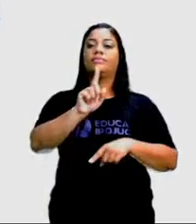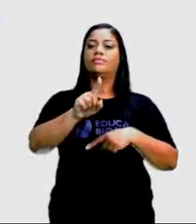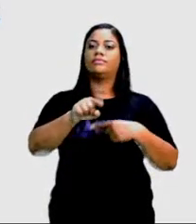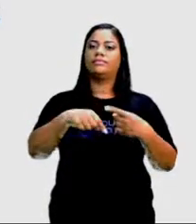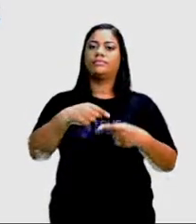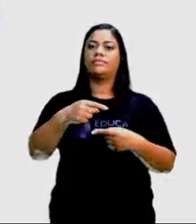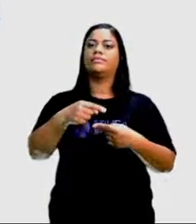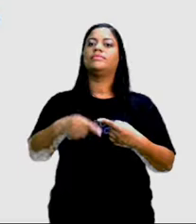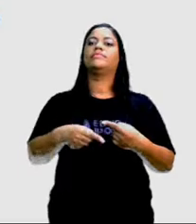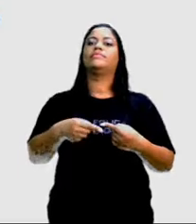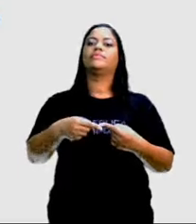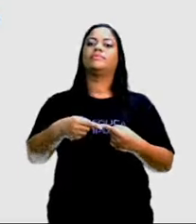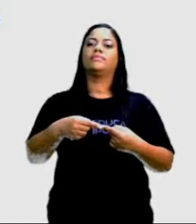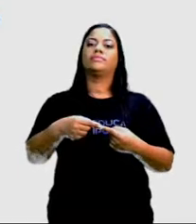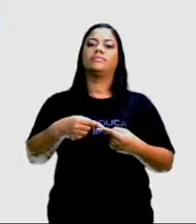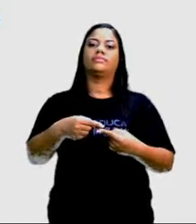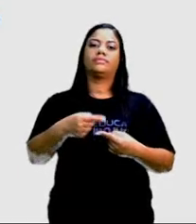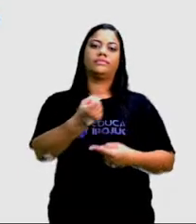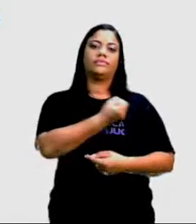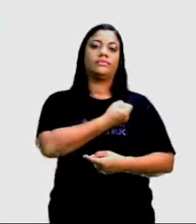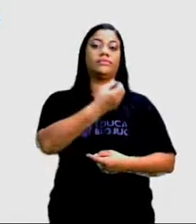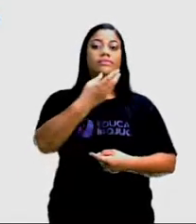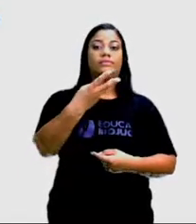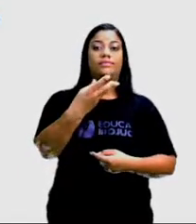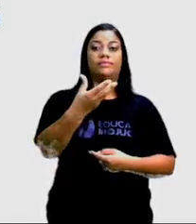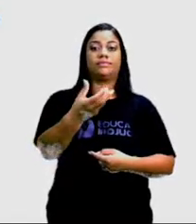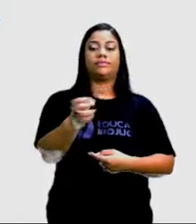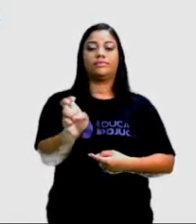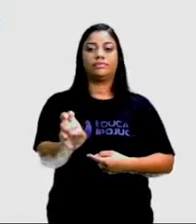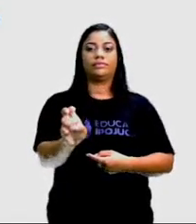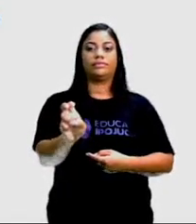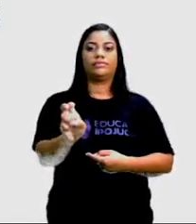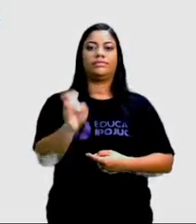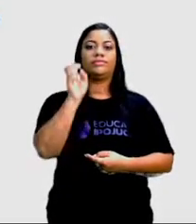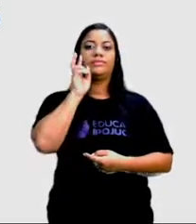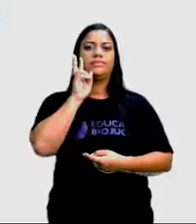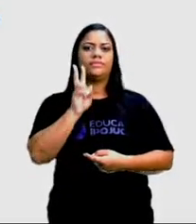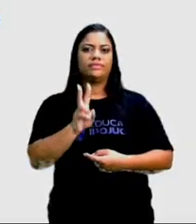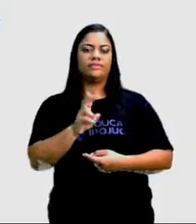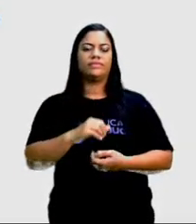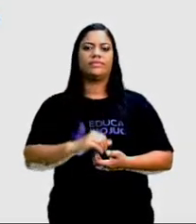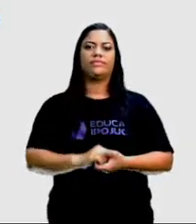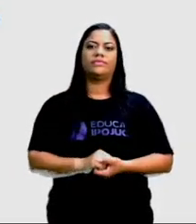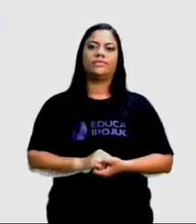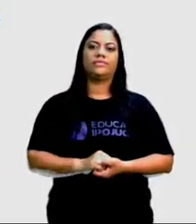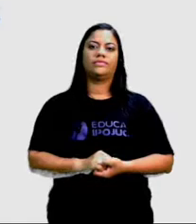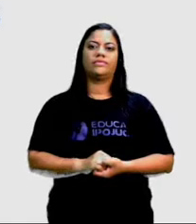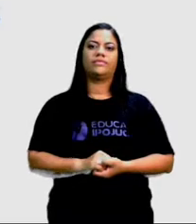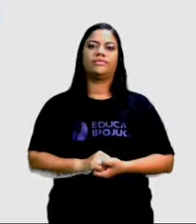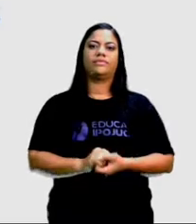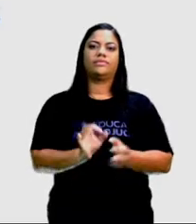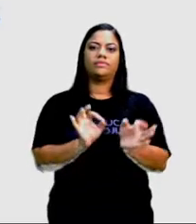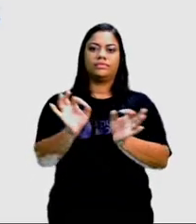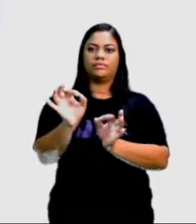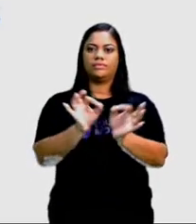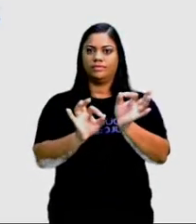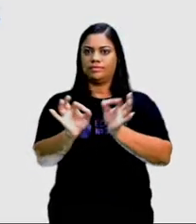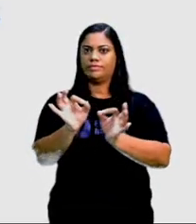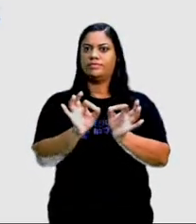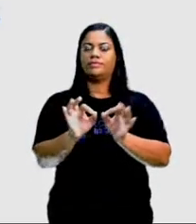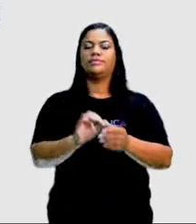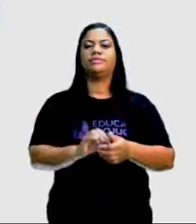Tem um espaço, aí pulou para o número 35. Vimos que 20 e 25 ele vem bem na sequência, não é